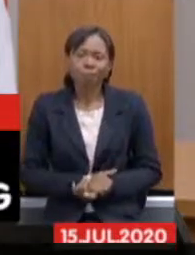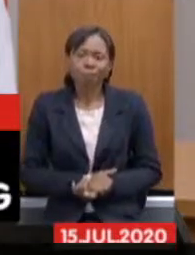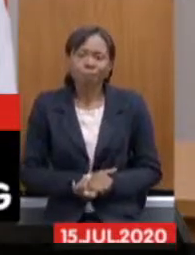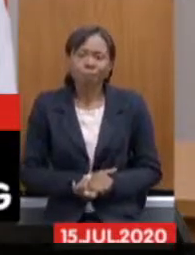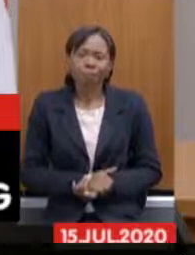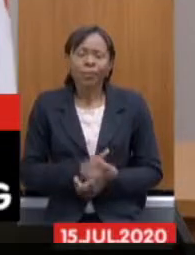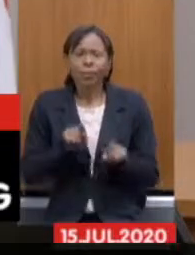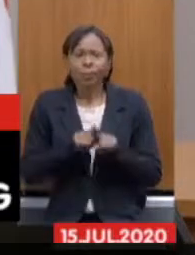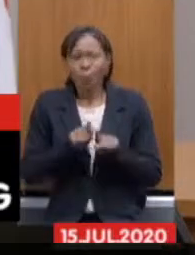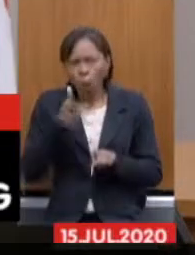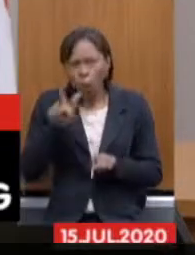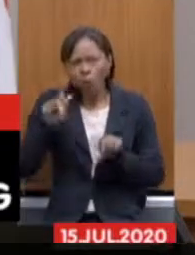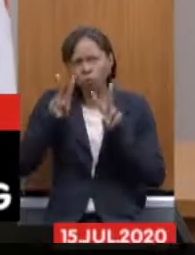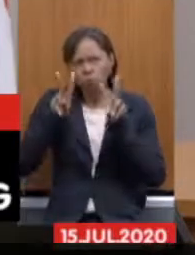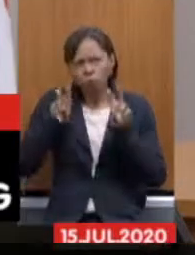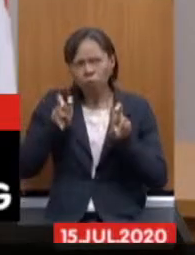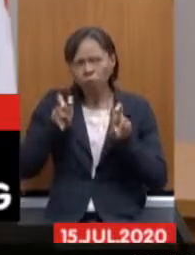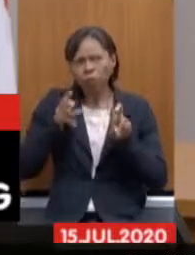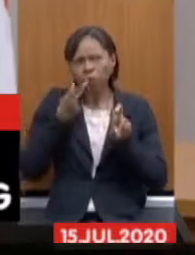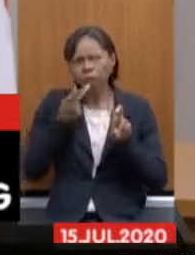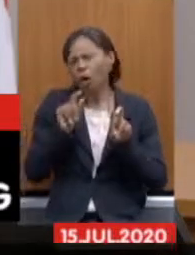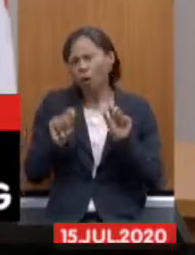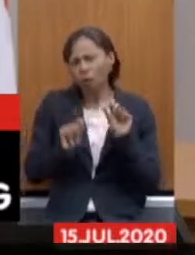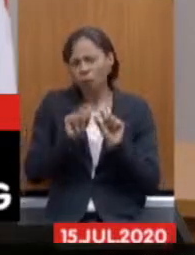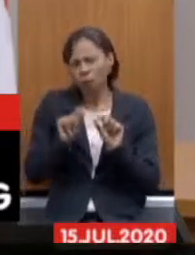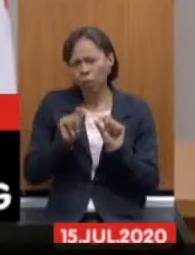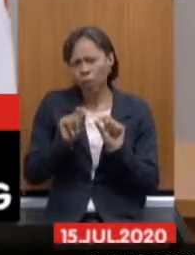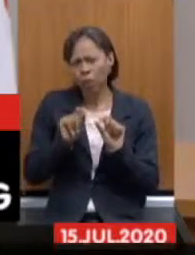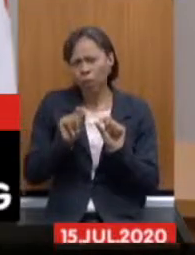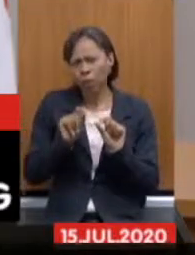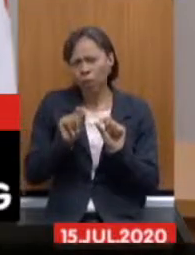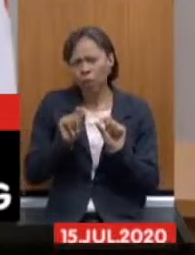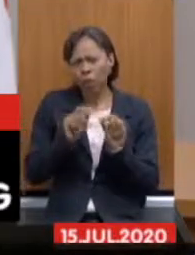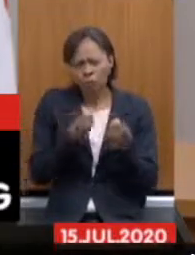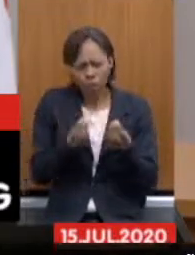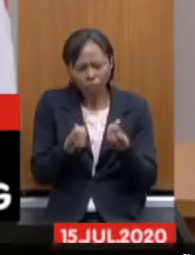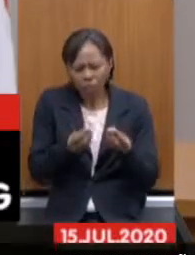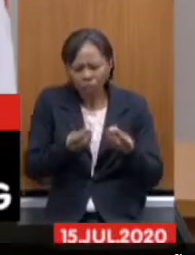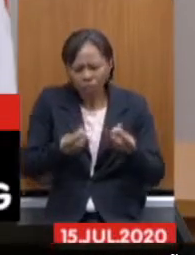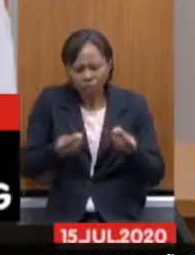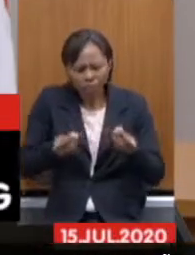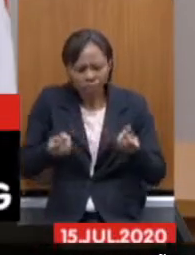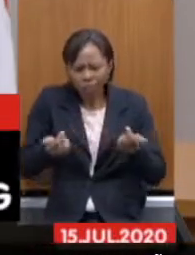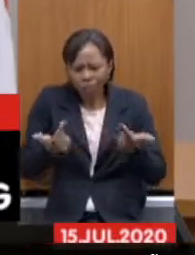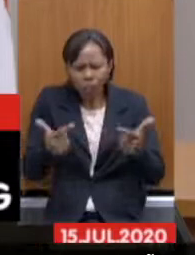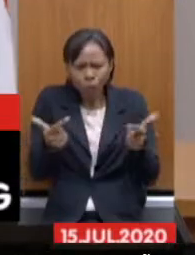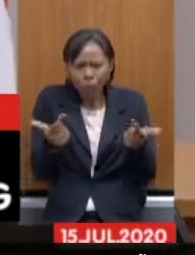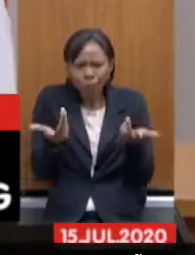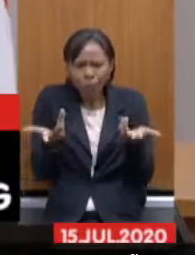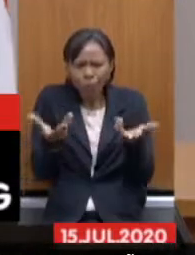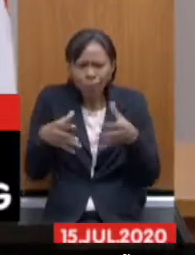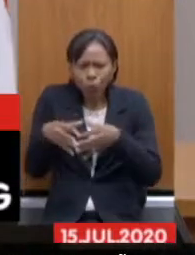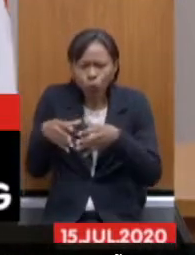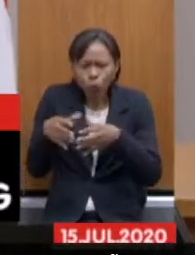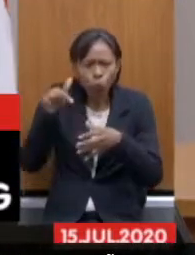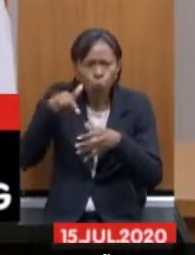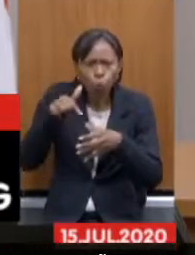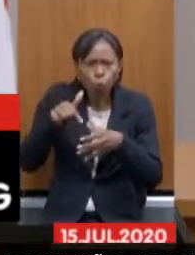a outra questão que queria abordar é a falta de sensibilidade da equipe que fez